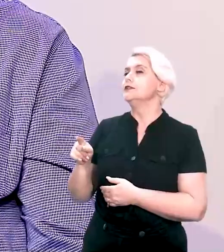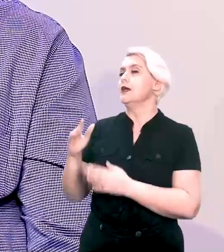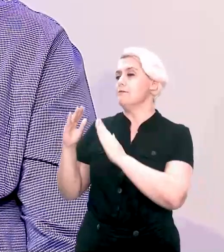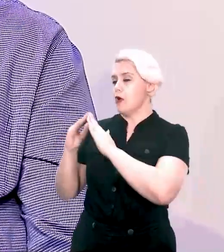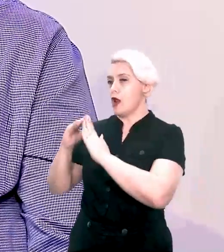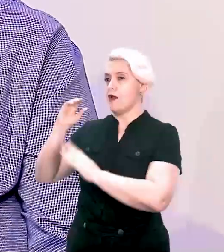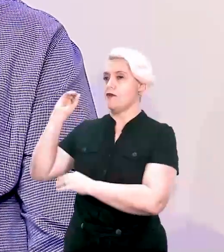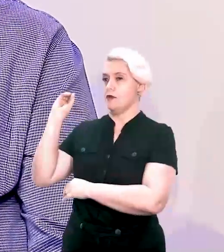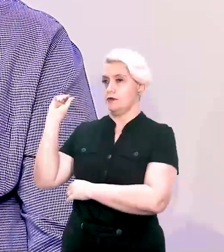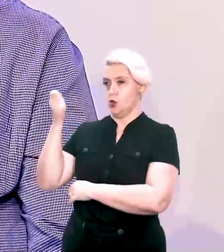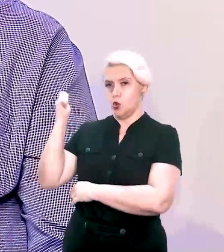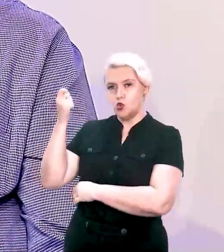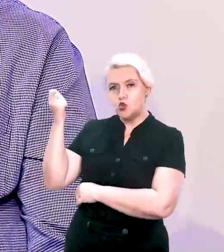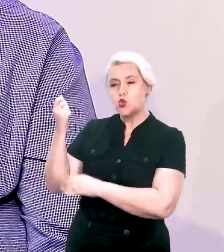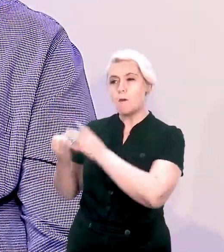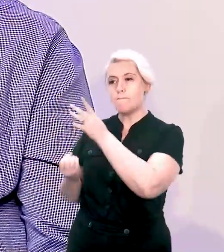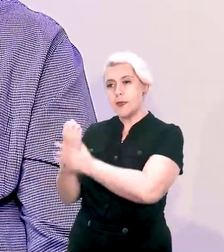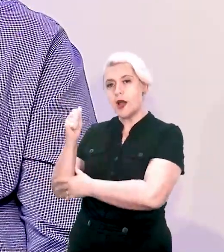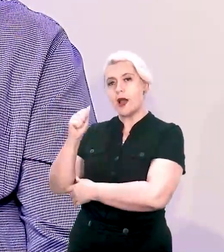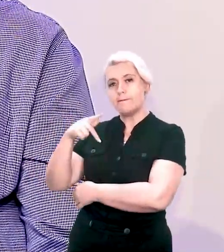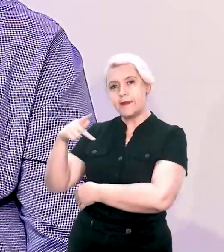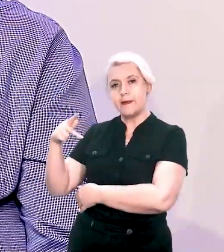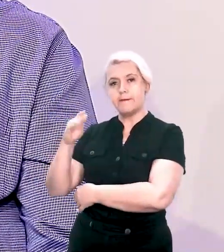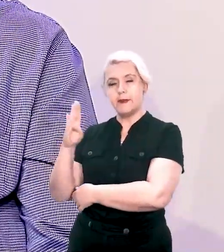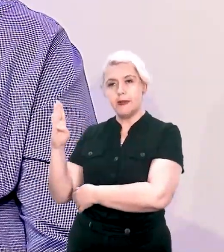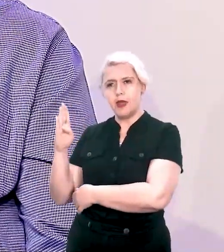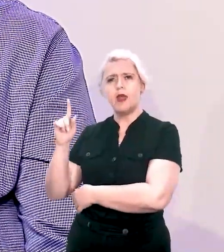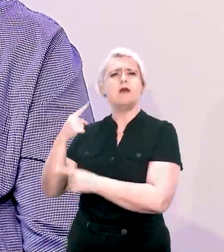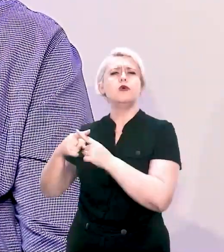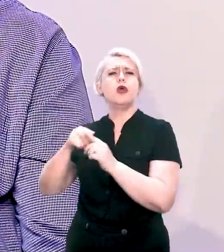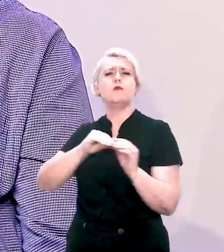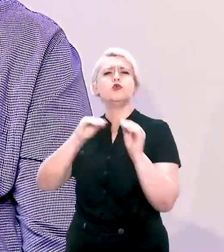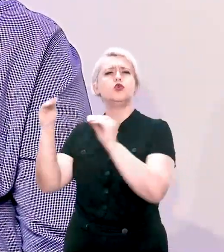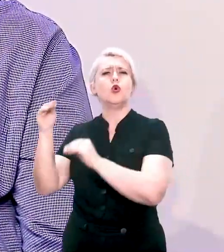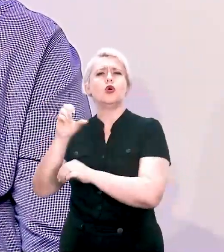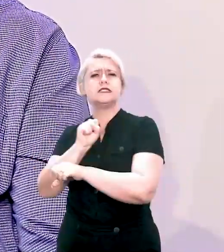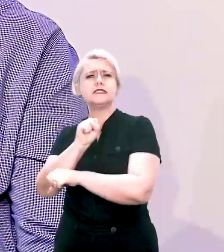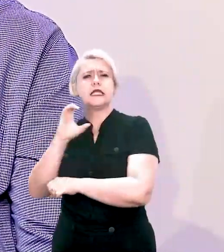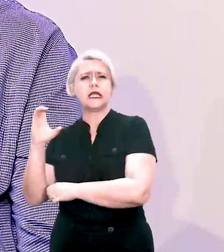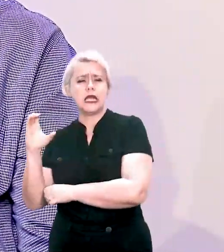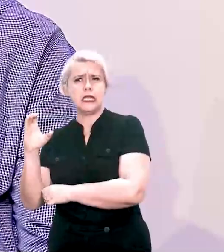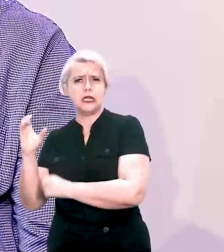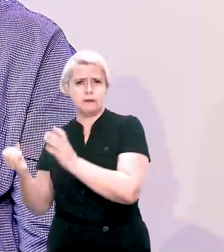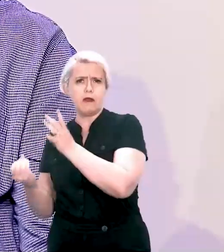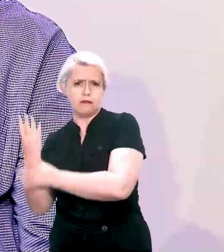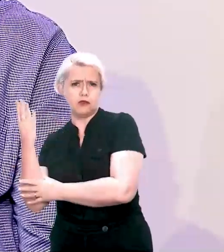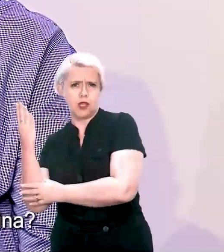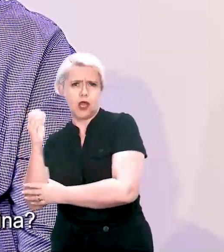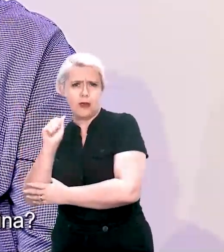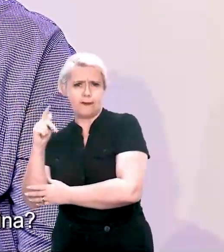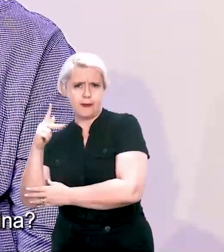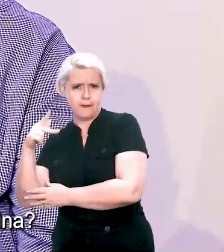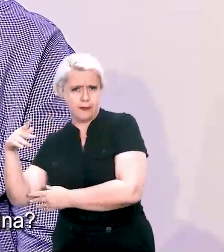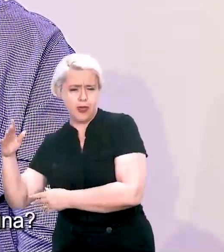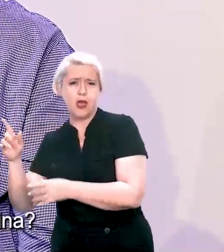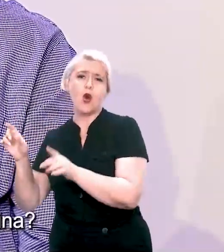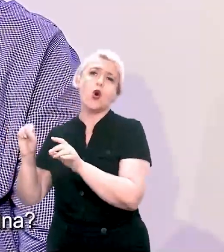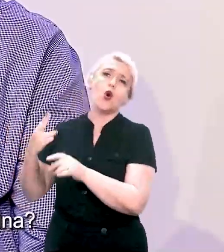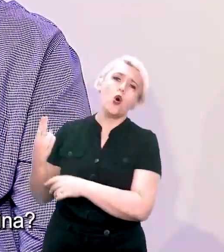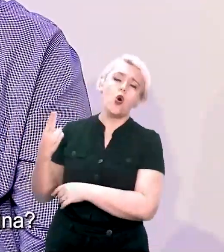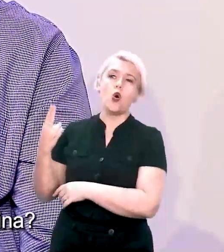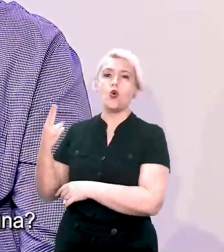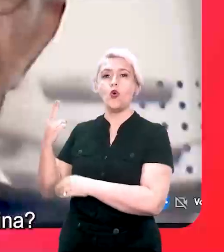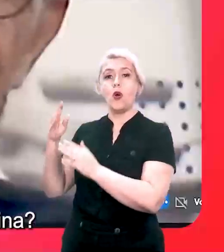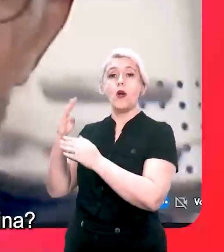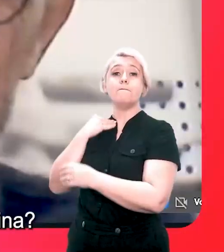funda a PABB, e aí por que é que você vai para Santa Catarina? É para fundar a PABB que você vai para Santa Catarina ou é o banco que te manda para Santa